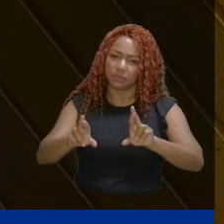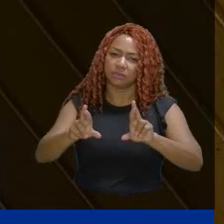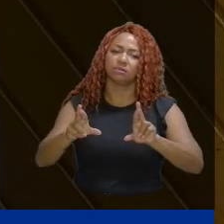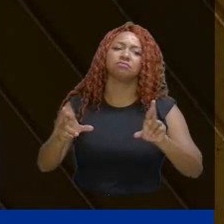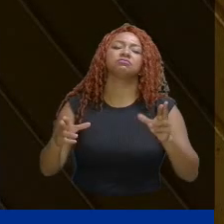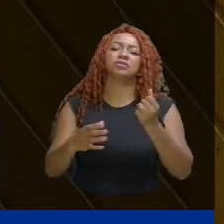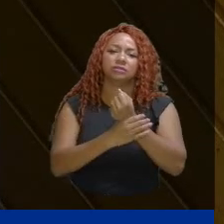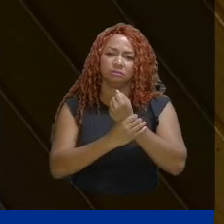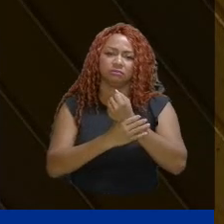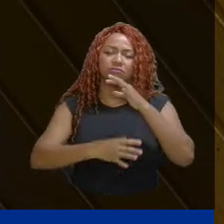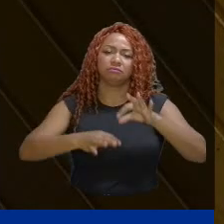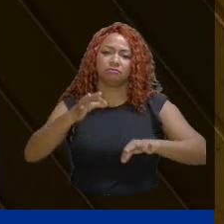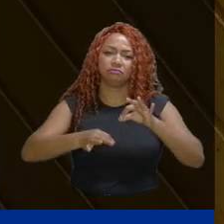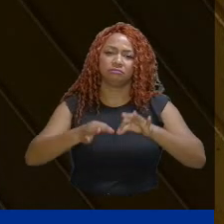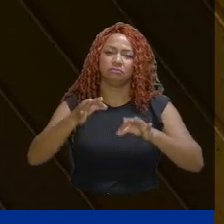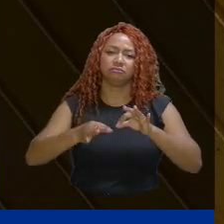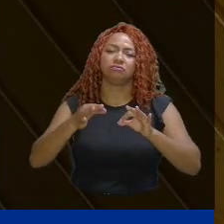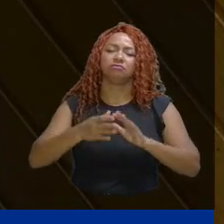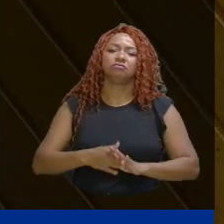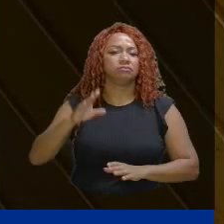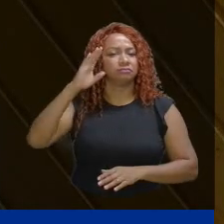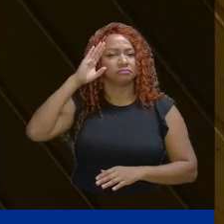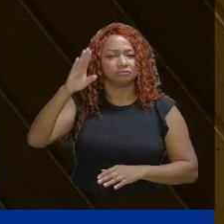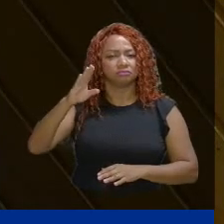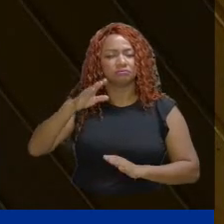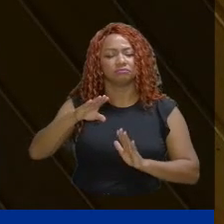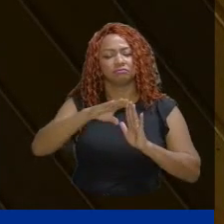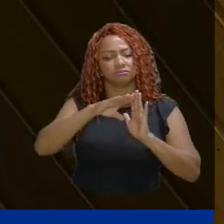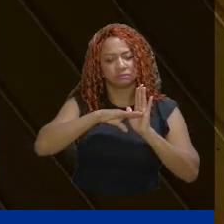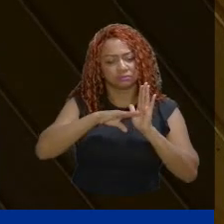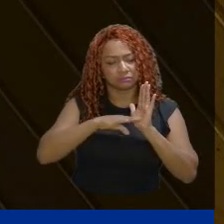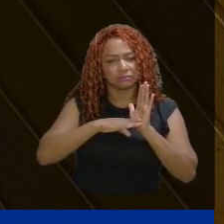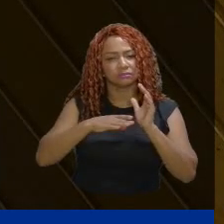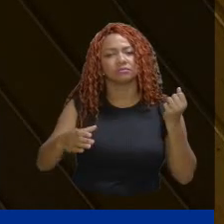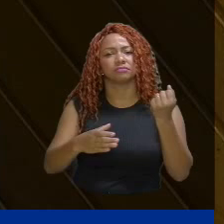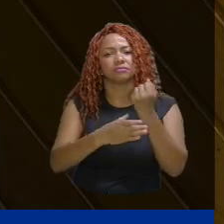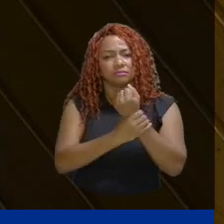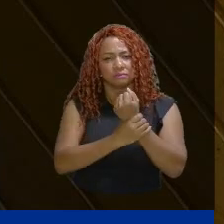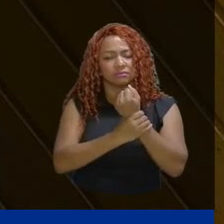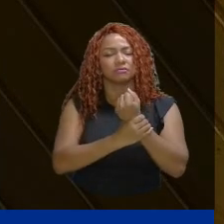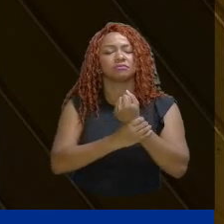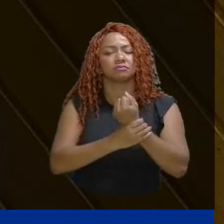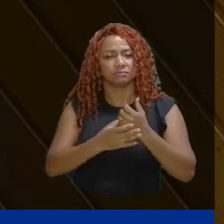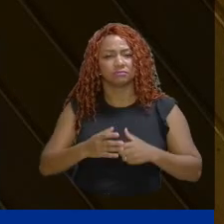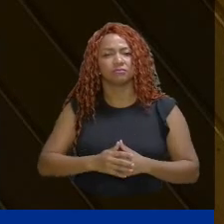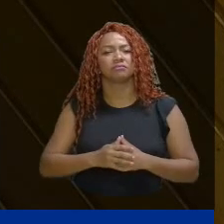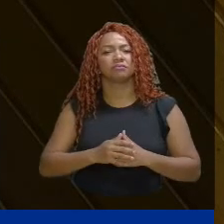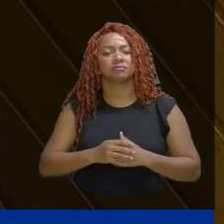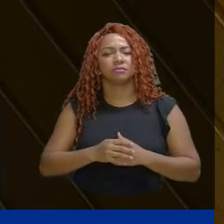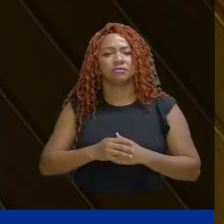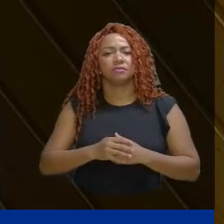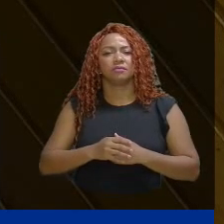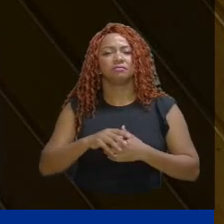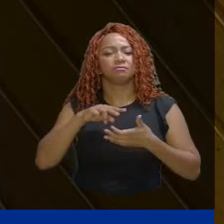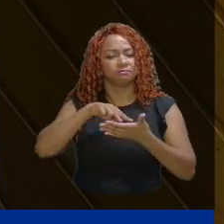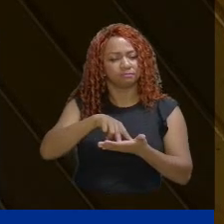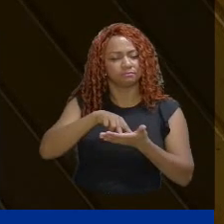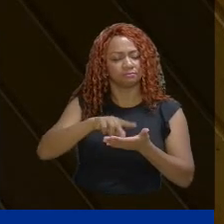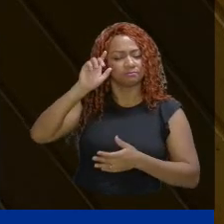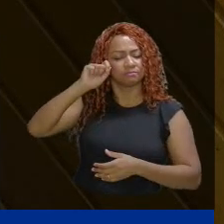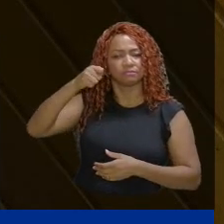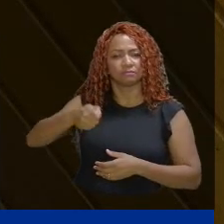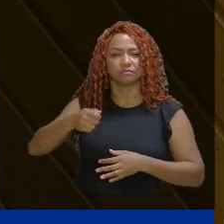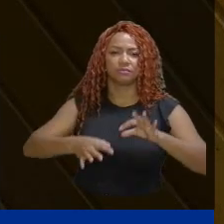segurança jurídica, que é um dos princípios basilares do ordenamento jurídico que garante a previsibilidade e estabilidade das